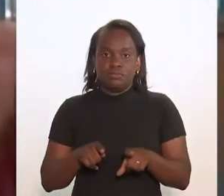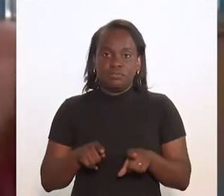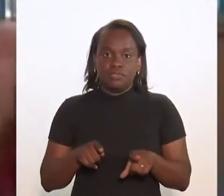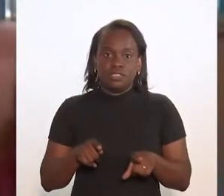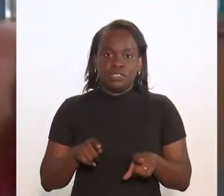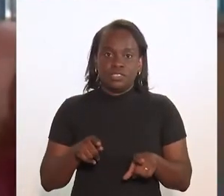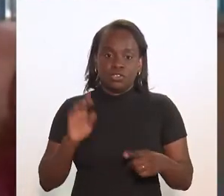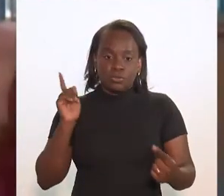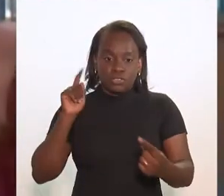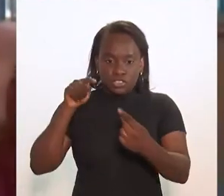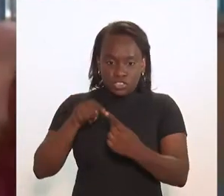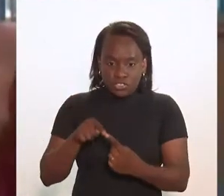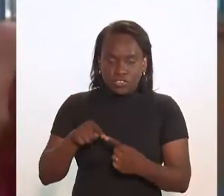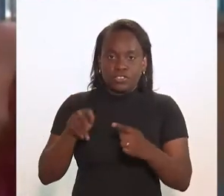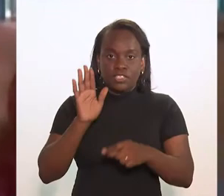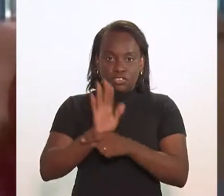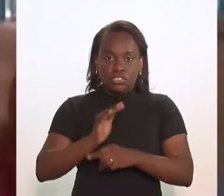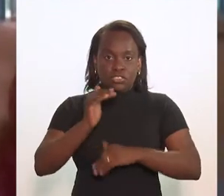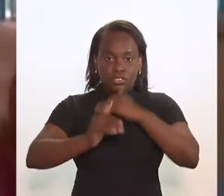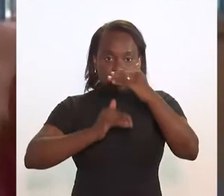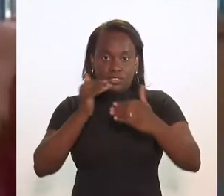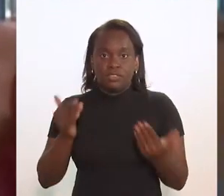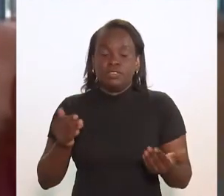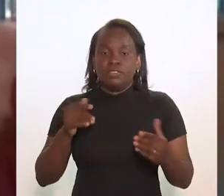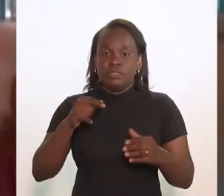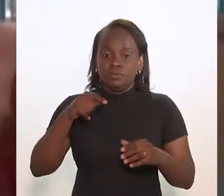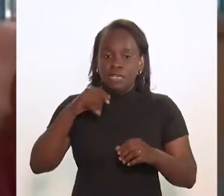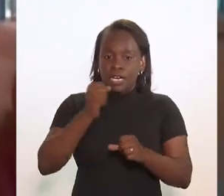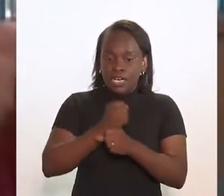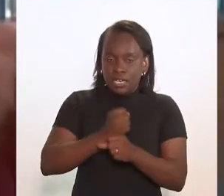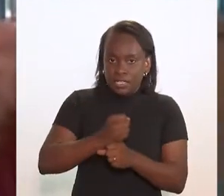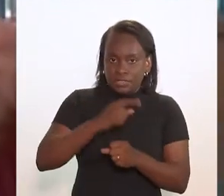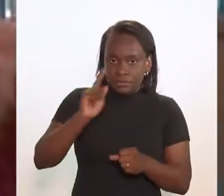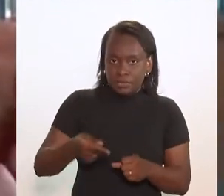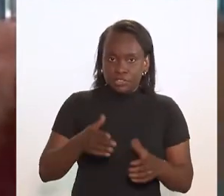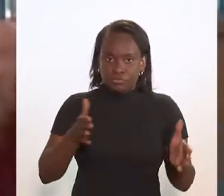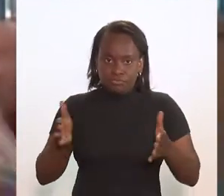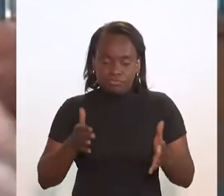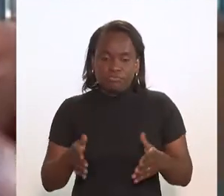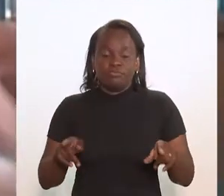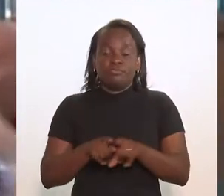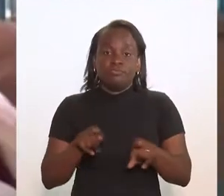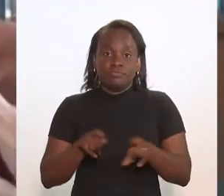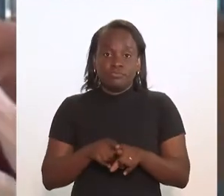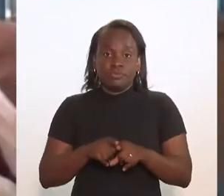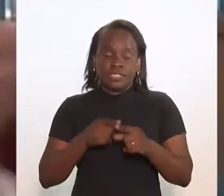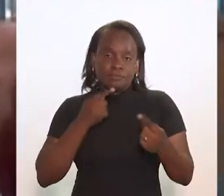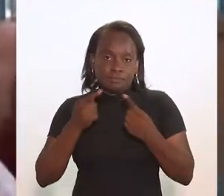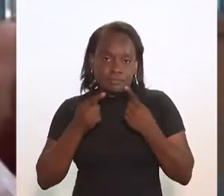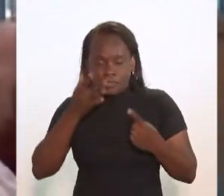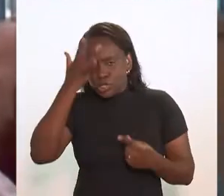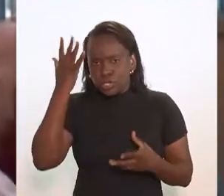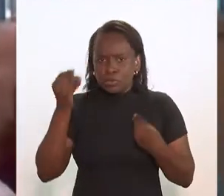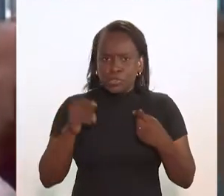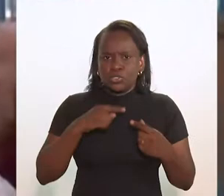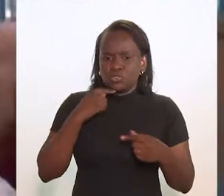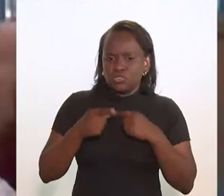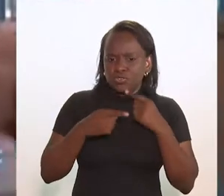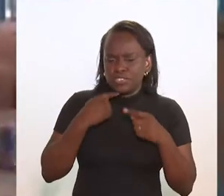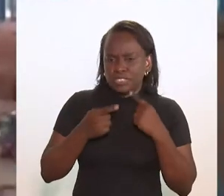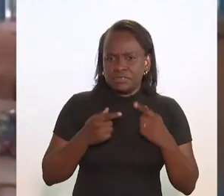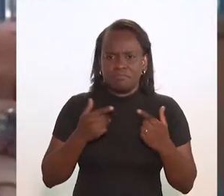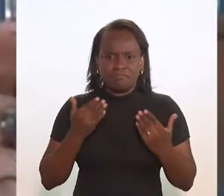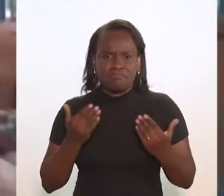com os Objetivos de Desenvolvimento do Milênio, e há uma discussão, muita gente